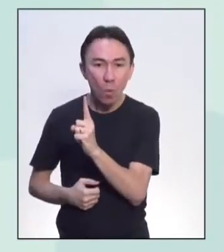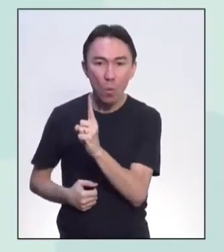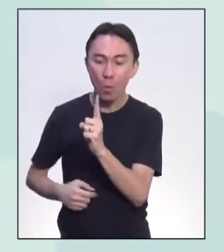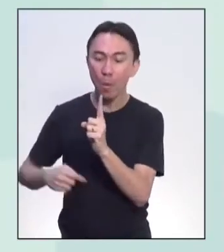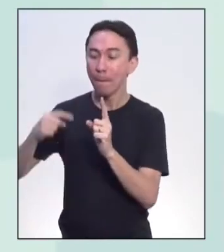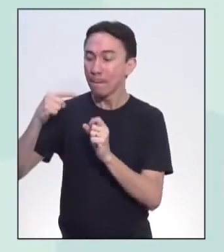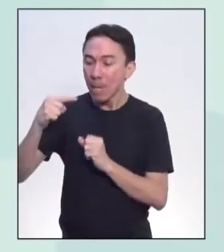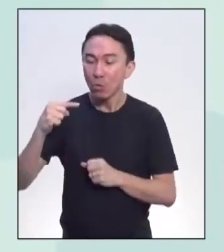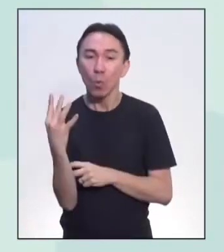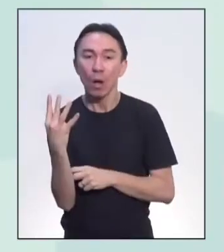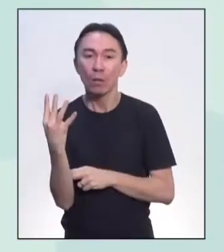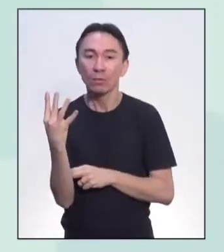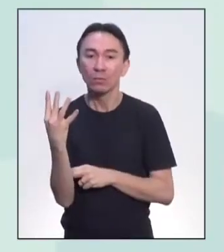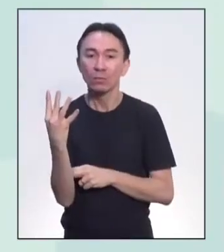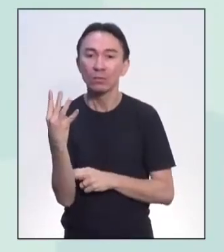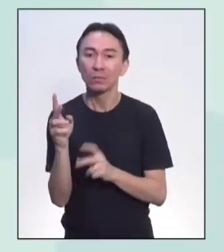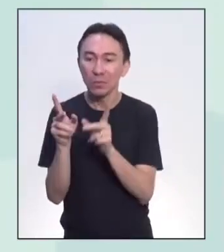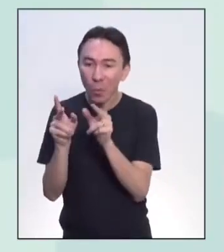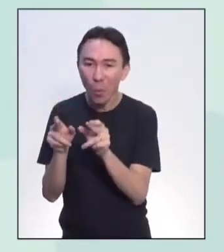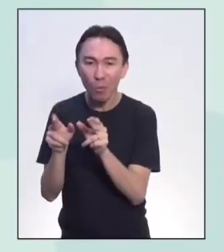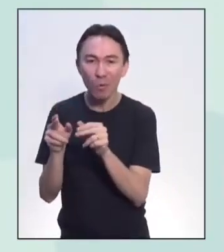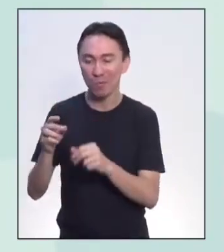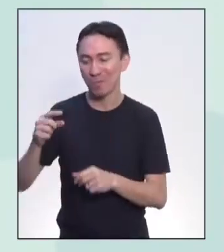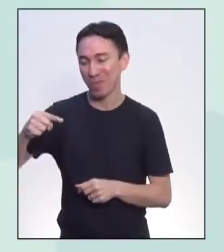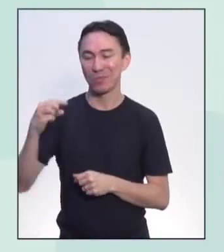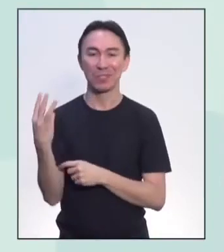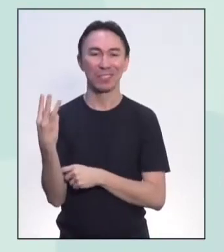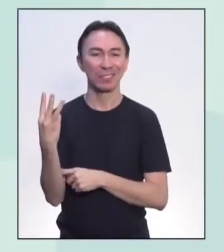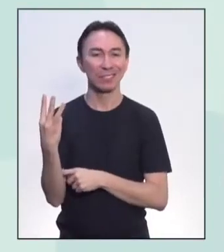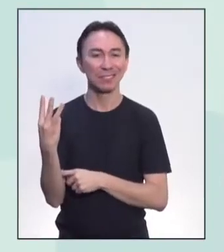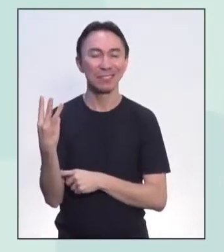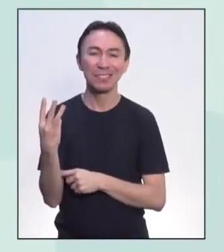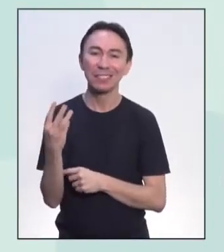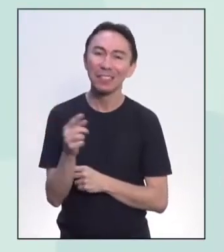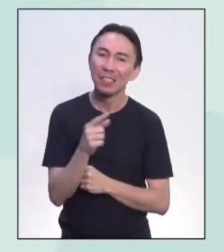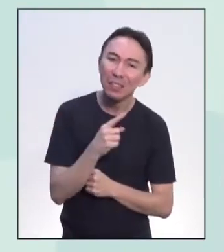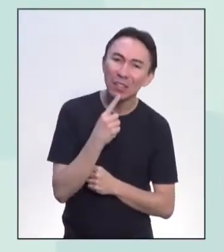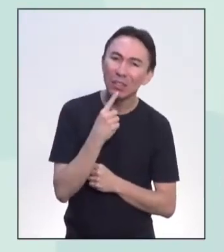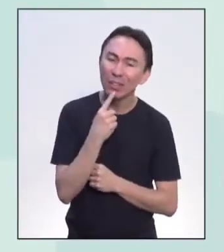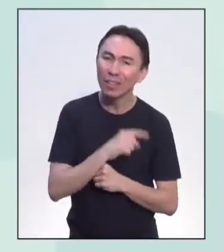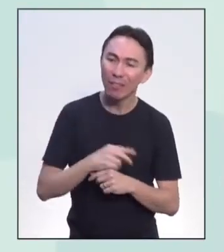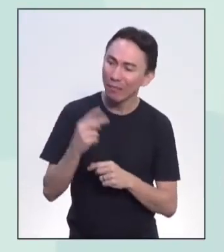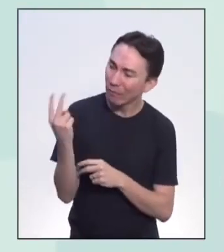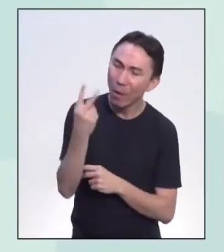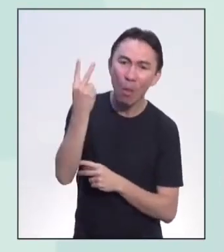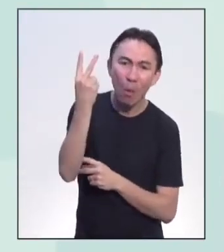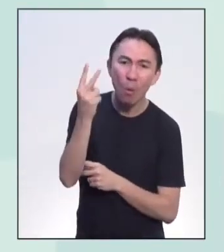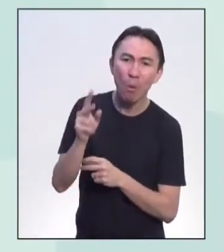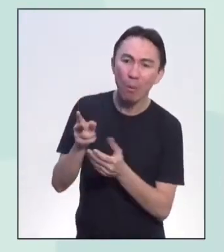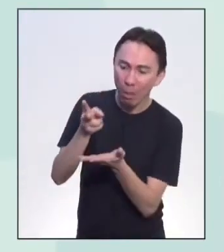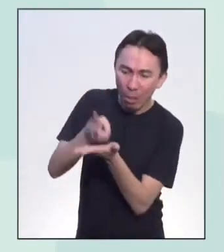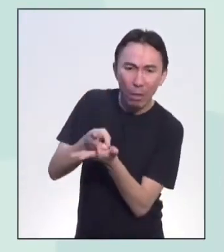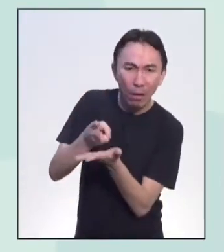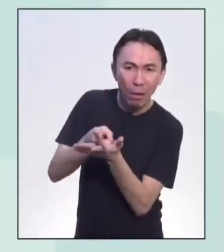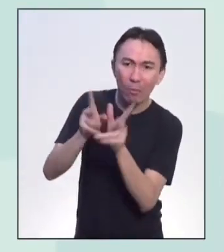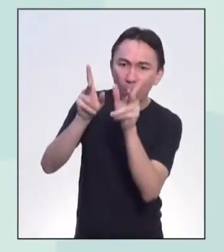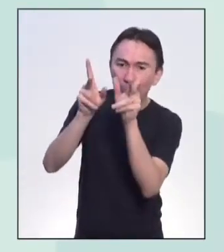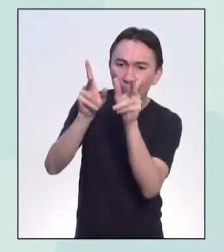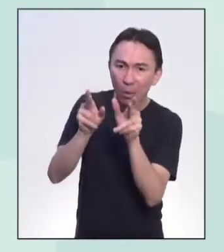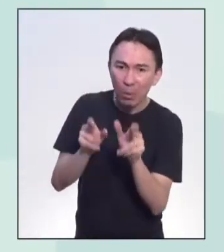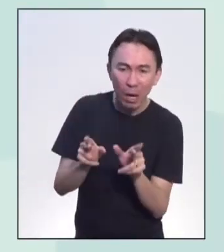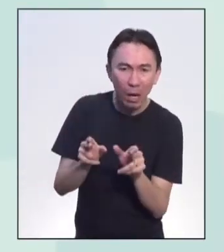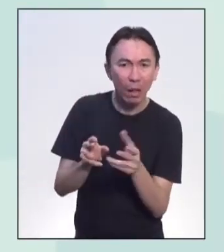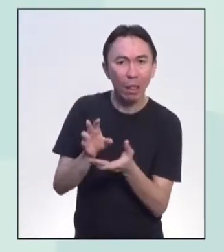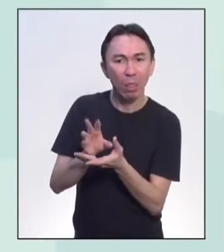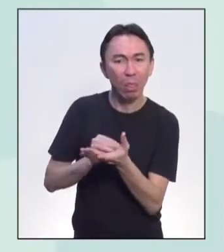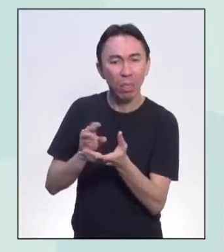tenho 1, devo 4, fico devendo 3. Olha, professora, começou a repetir o valor. Lembra, na parábola, sempre que o seu professor escolhe os